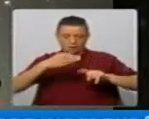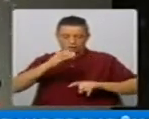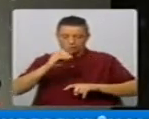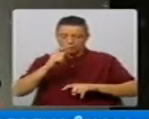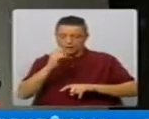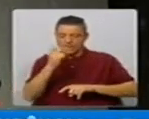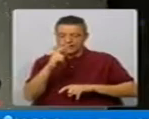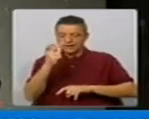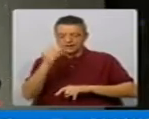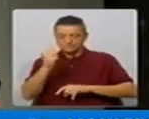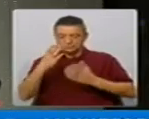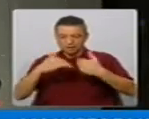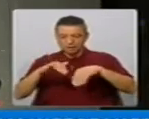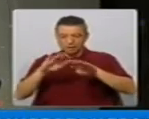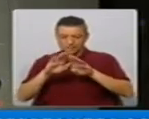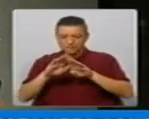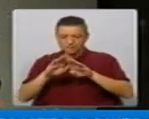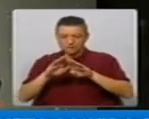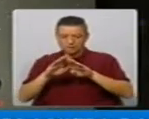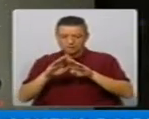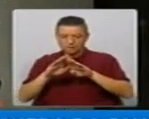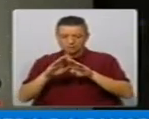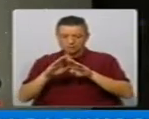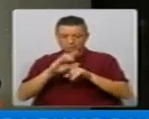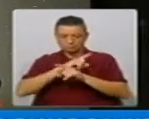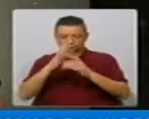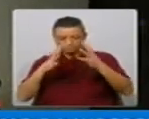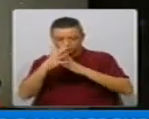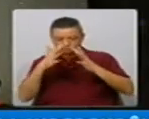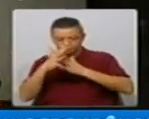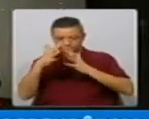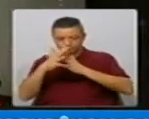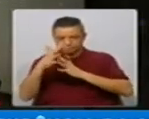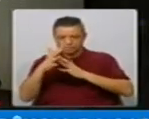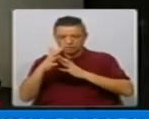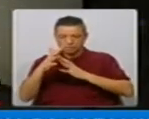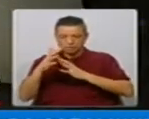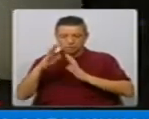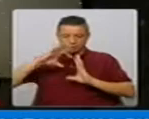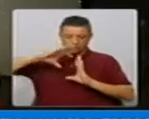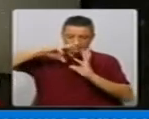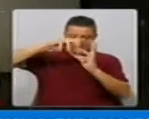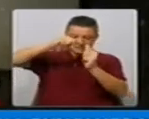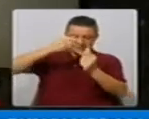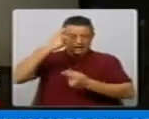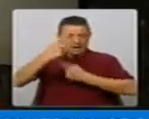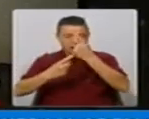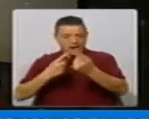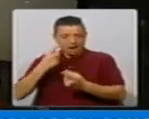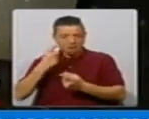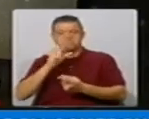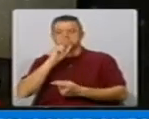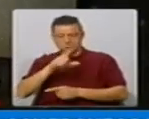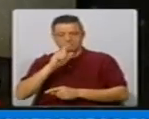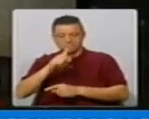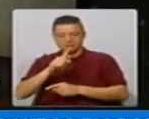conseguem refletir parte dessa radiação solar. E, portanto, no nosso planeta conseguimos, por vezes, ter este privilégio de